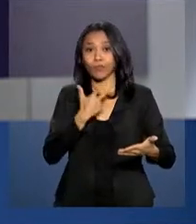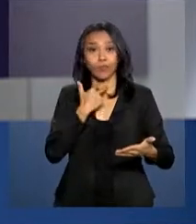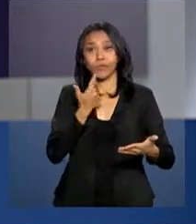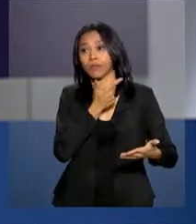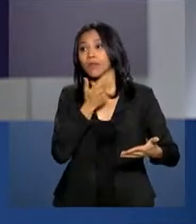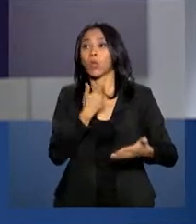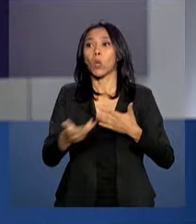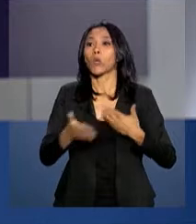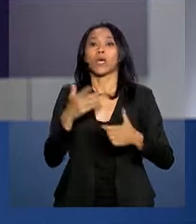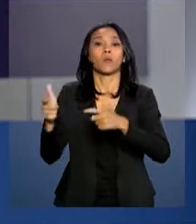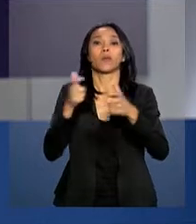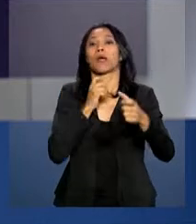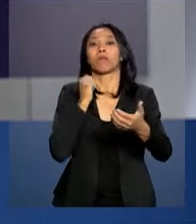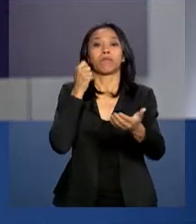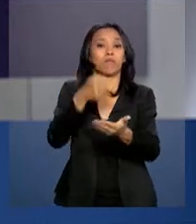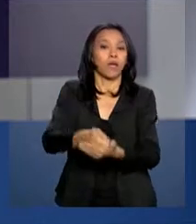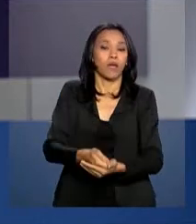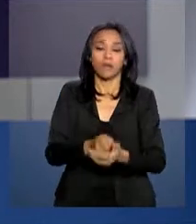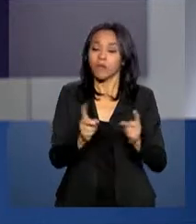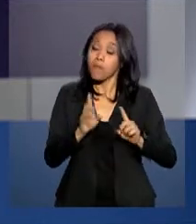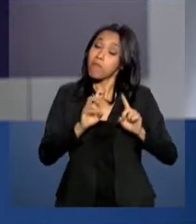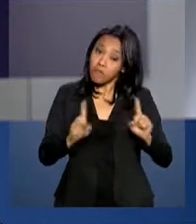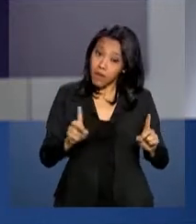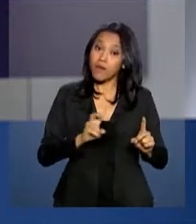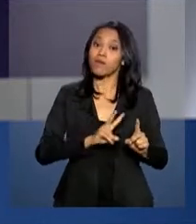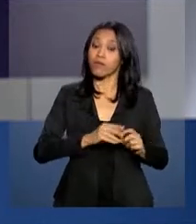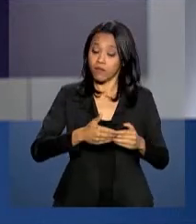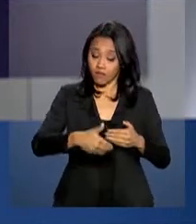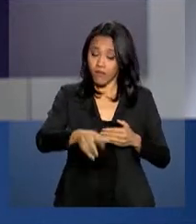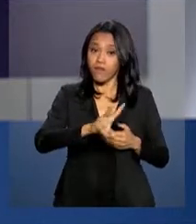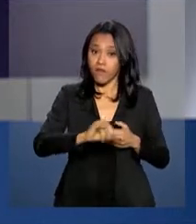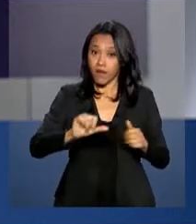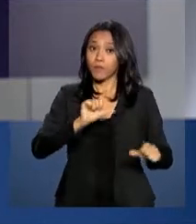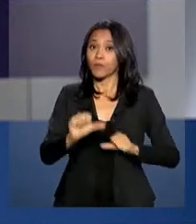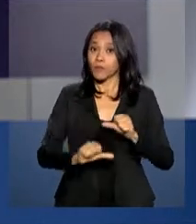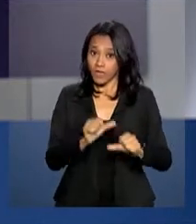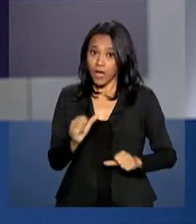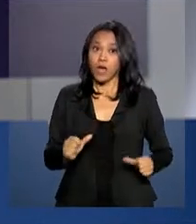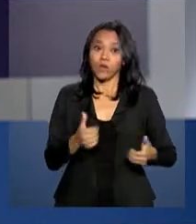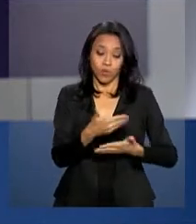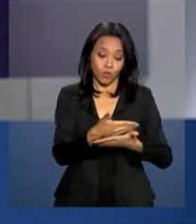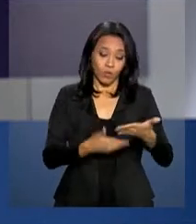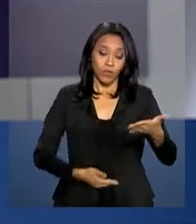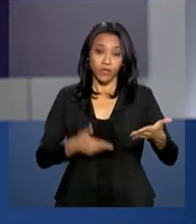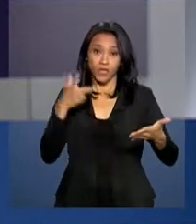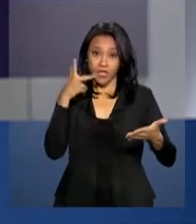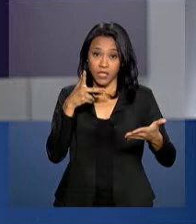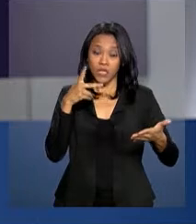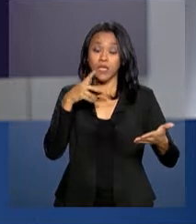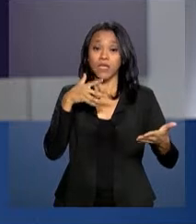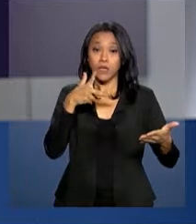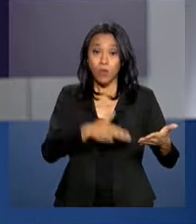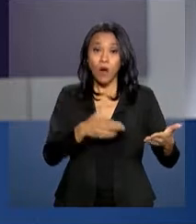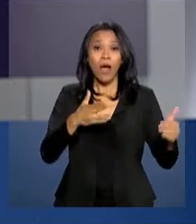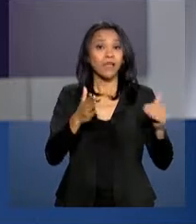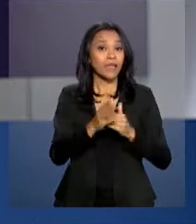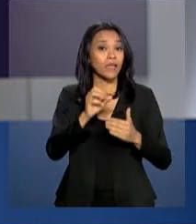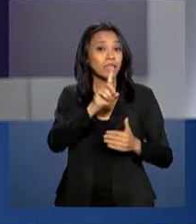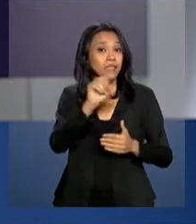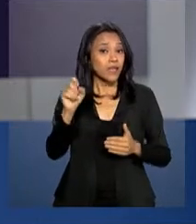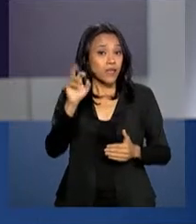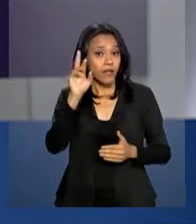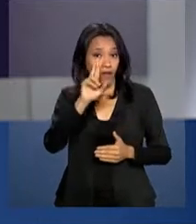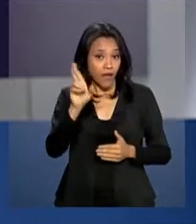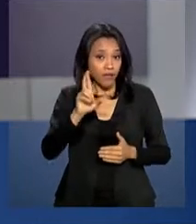agência mas esse processo está mudando a partir de agora os boletos com valor igual ou superior a 100 reais só serão